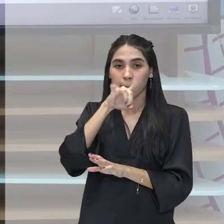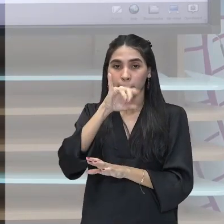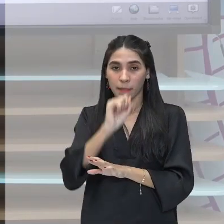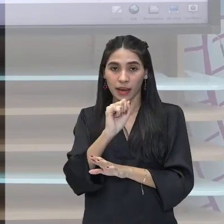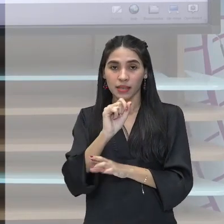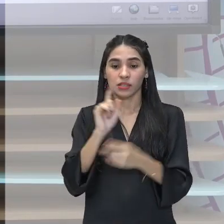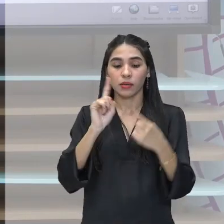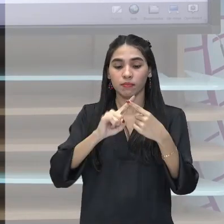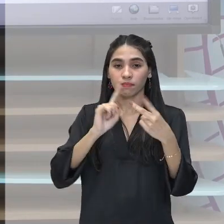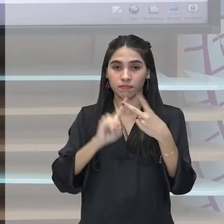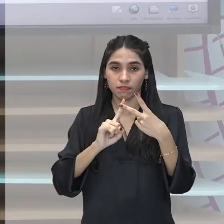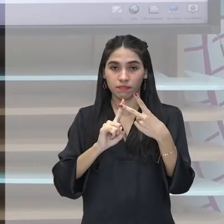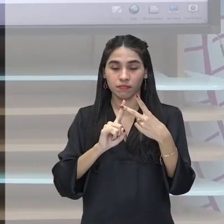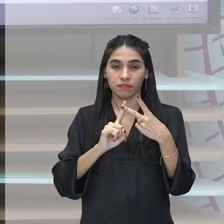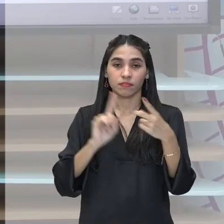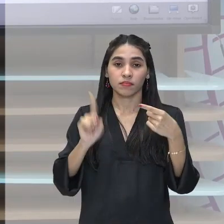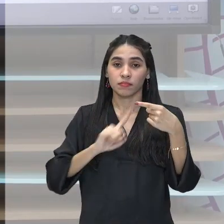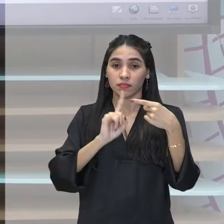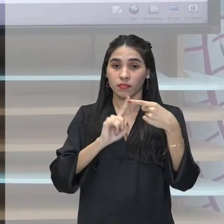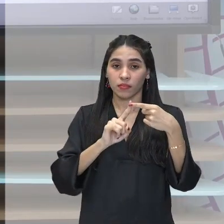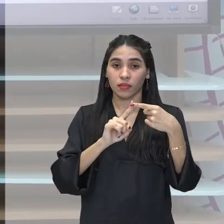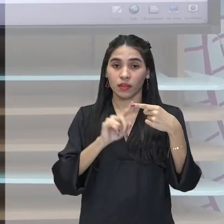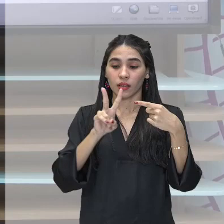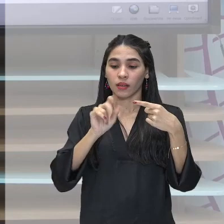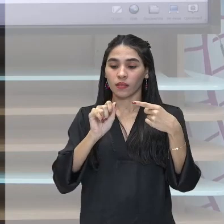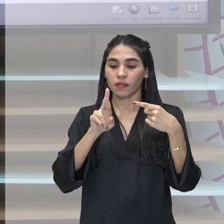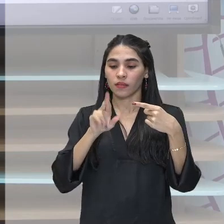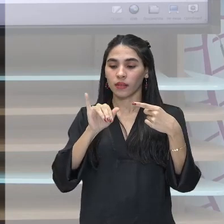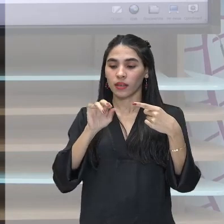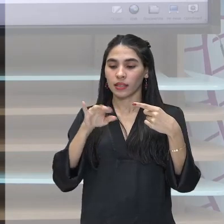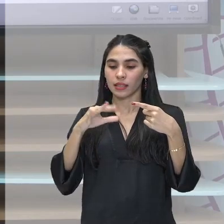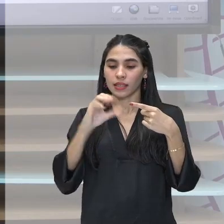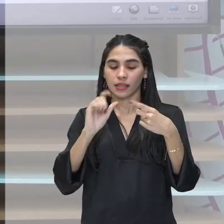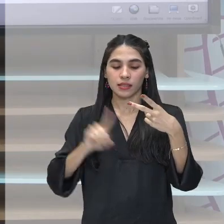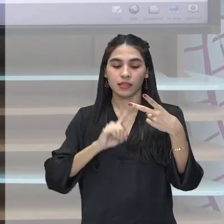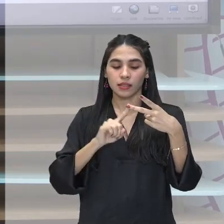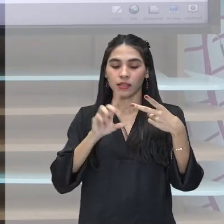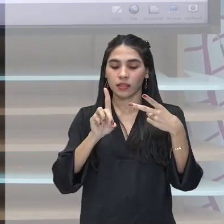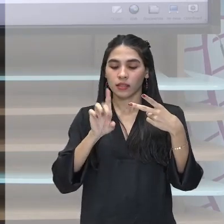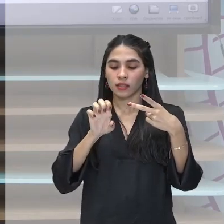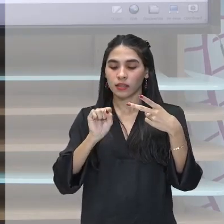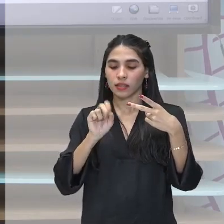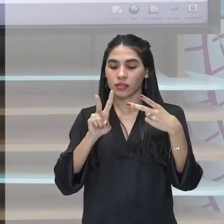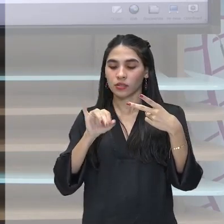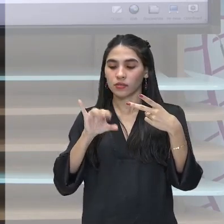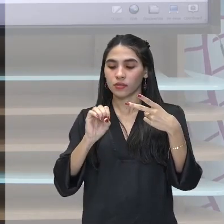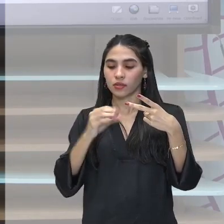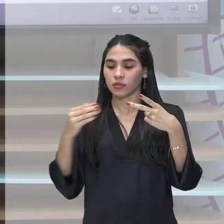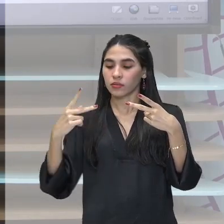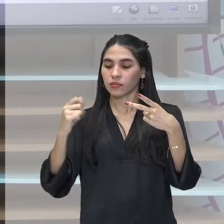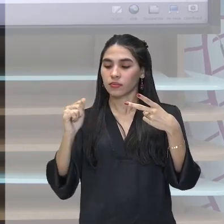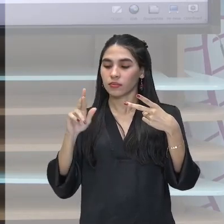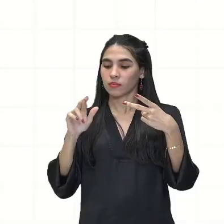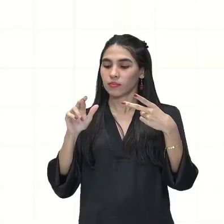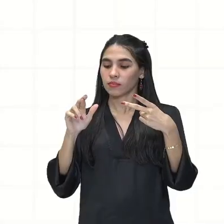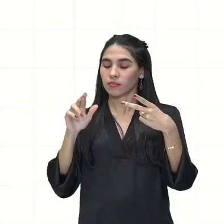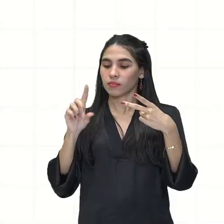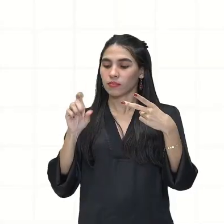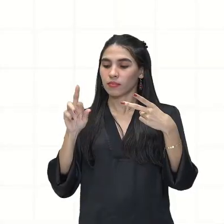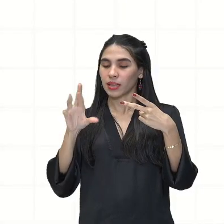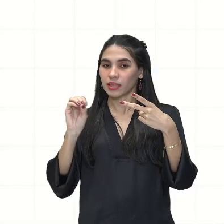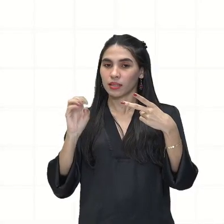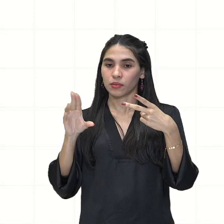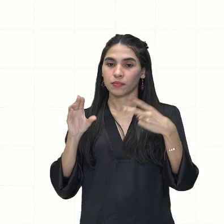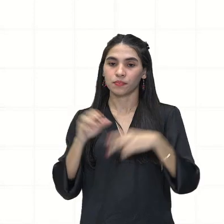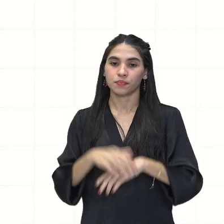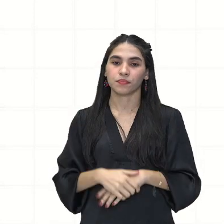dois tratamentos. O primeiro chamado de variância e o segundo chamado de desvio padrão. Então, vamos